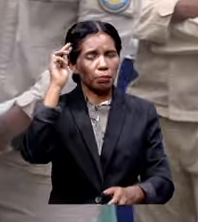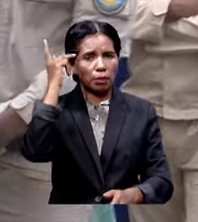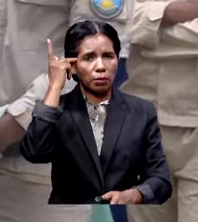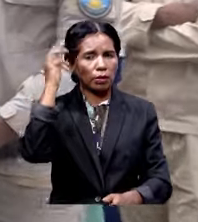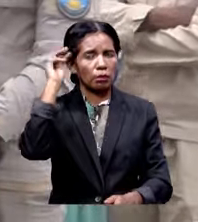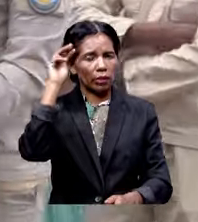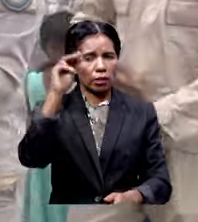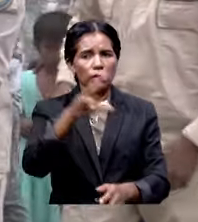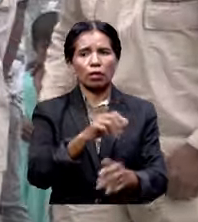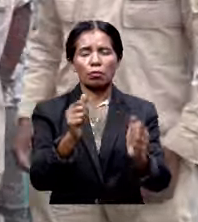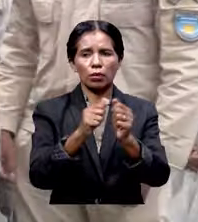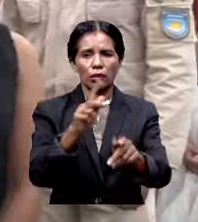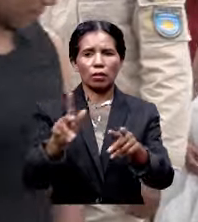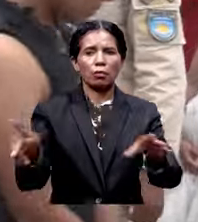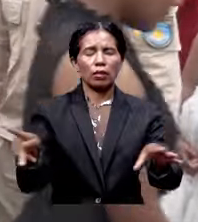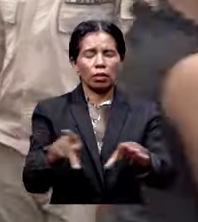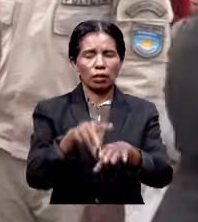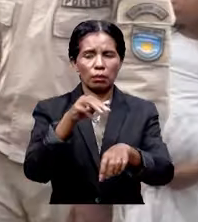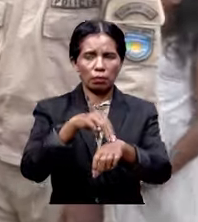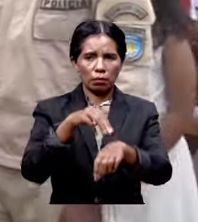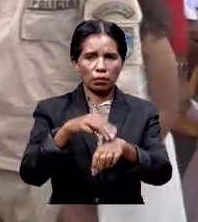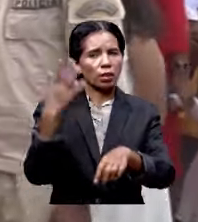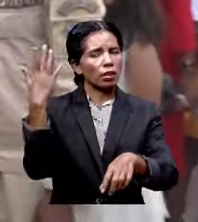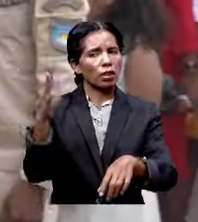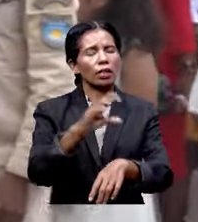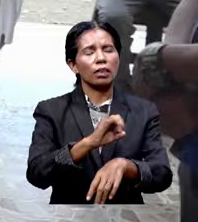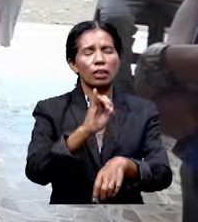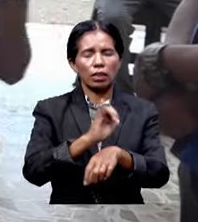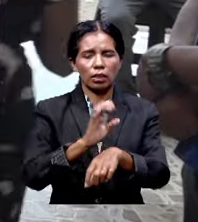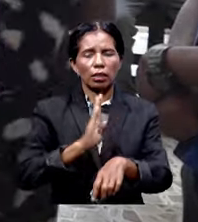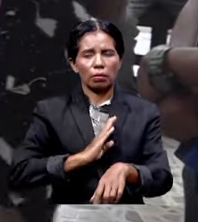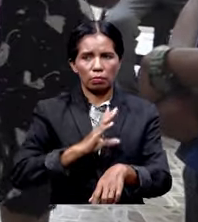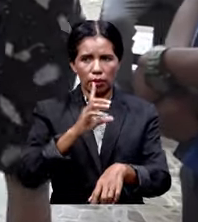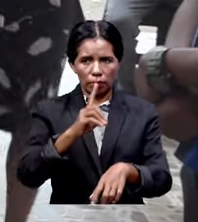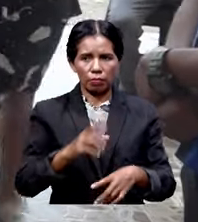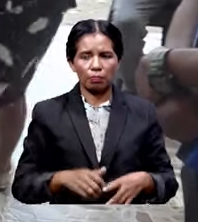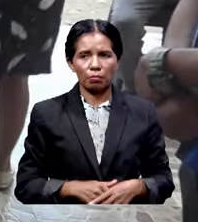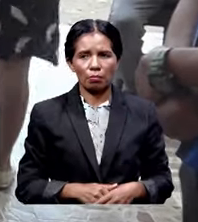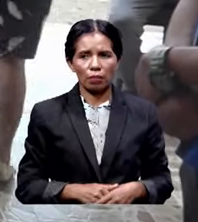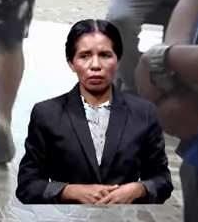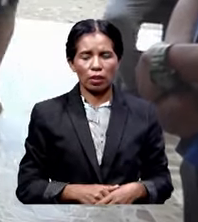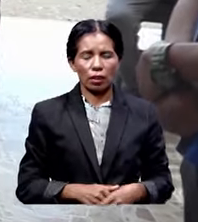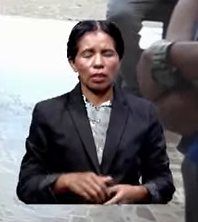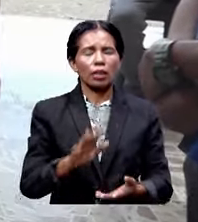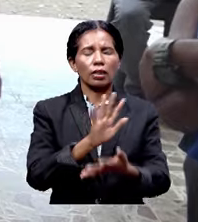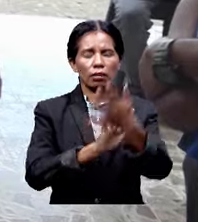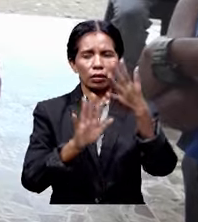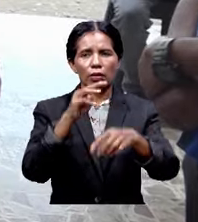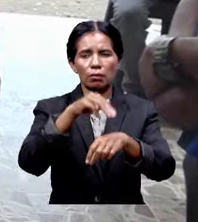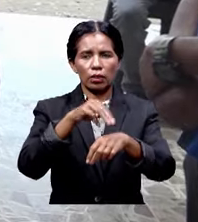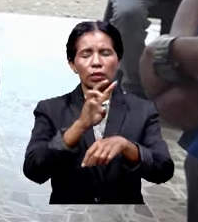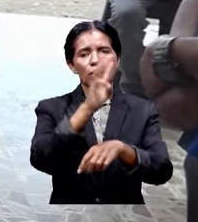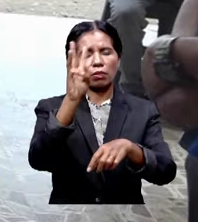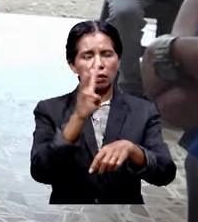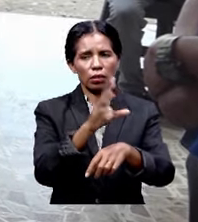muito com a comunidade, participa à missa quarta-feira cinzas e a capela Bidau Mota Clara. E a âmbito da celebração missa quarta-feira